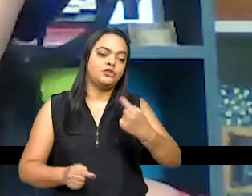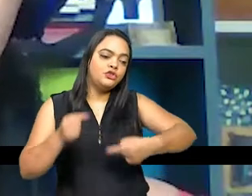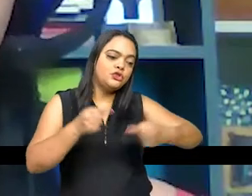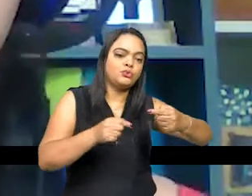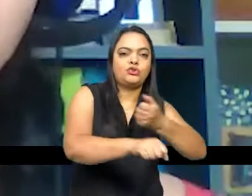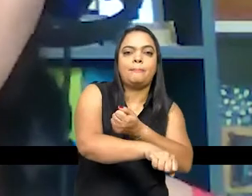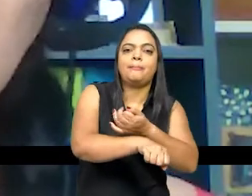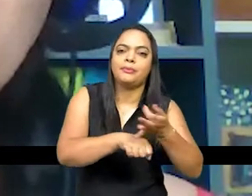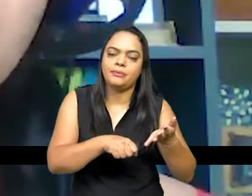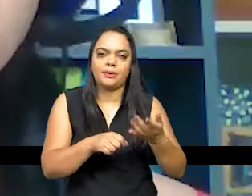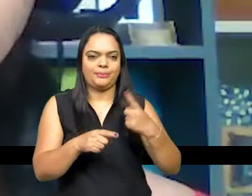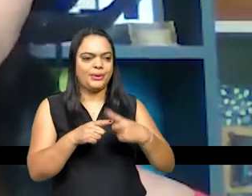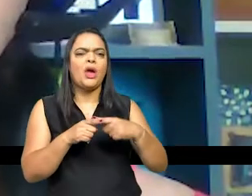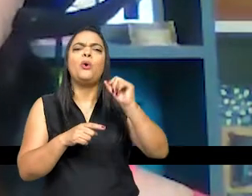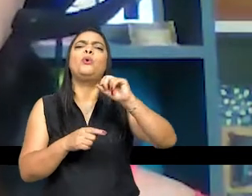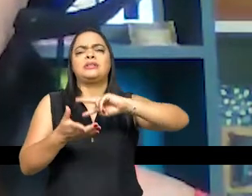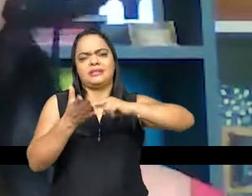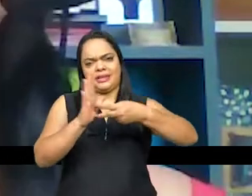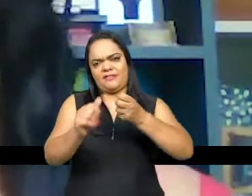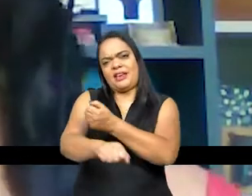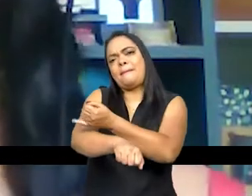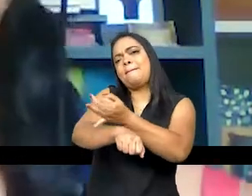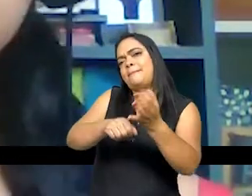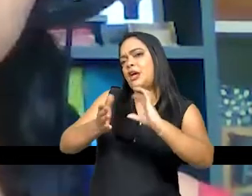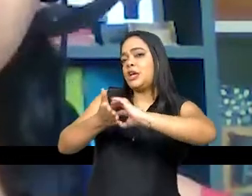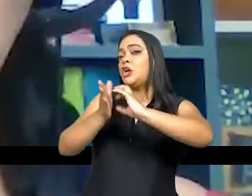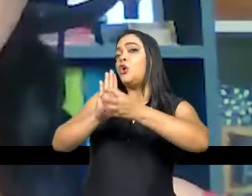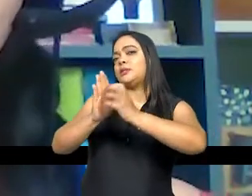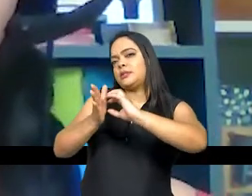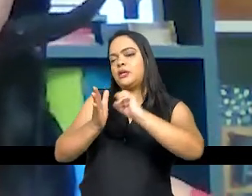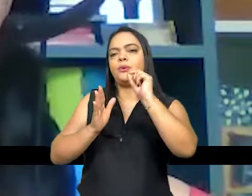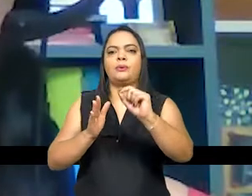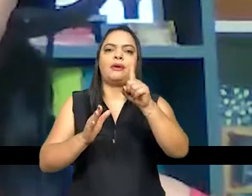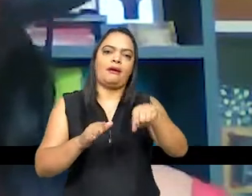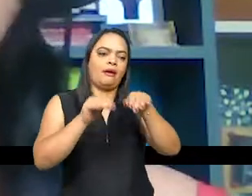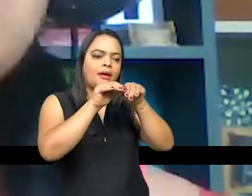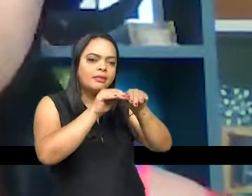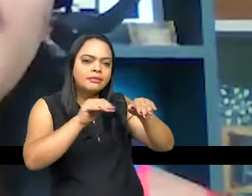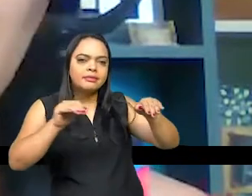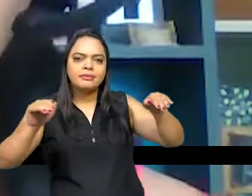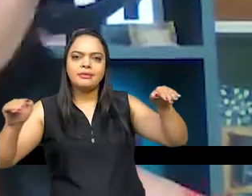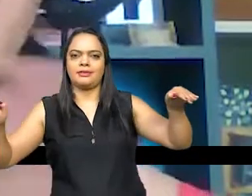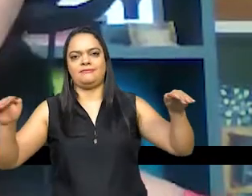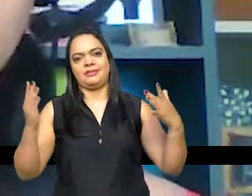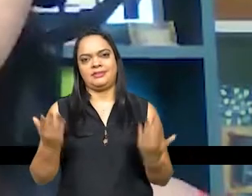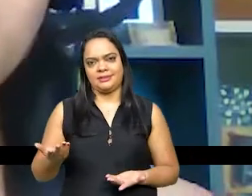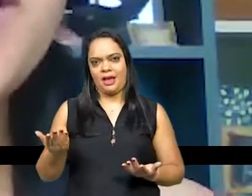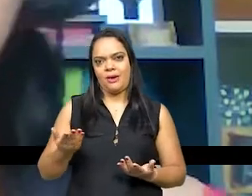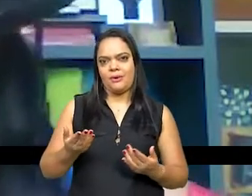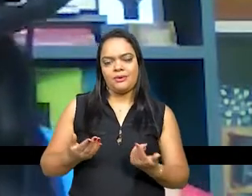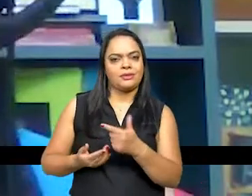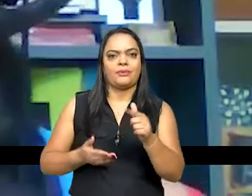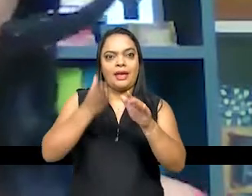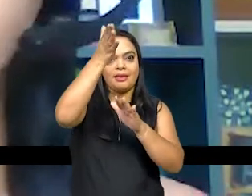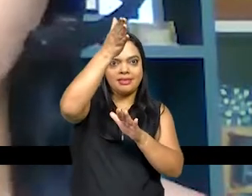discussão de branquitude, porque assim, o conceito de branquitude, ele é um conceito transversal, né? E transdisciplinar, ele não é nem interdisciplinar,